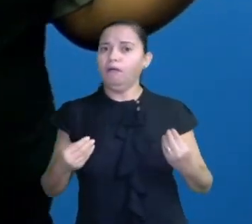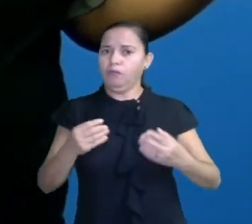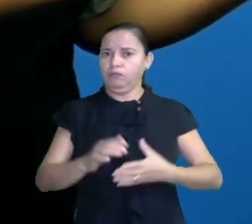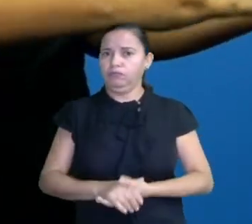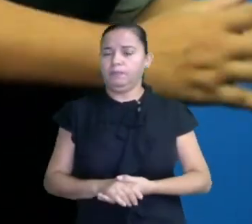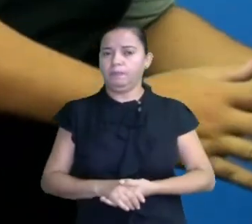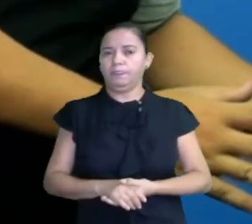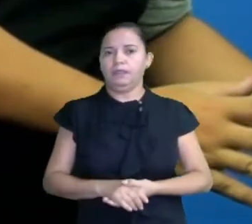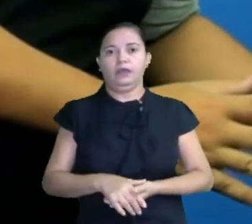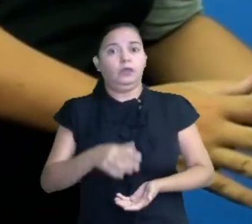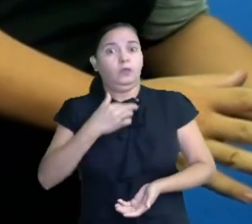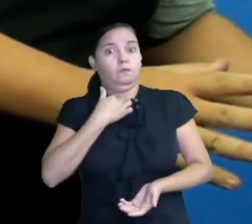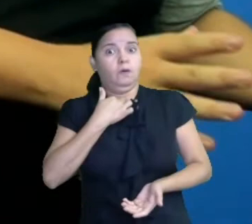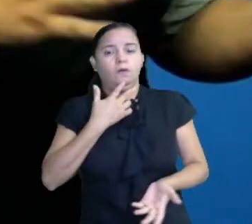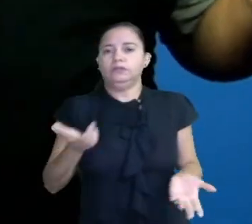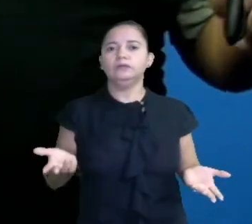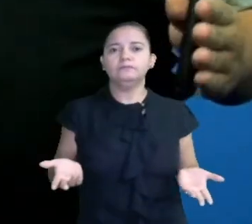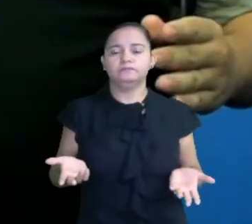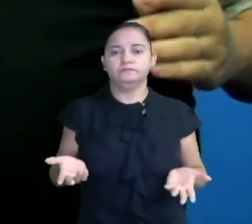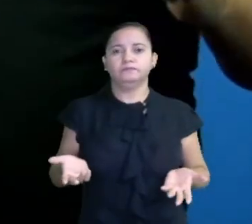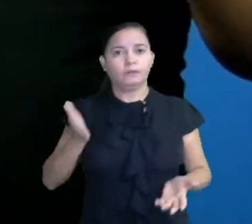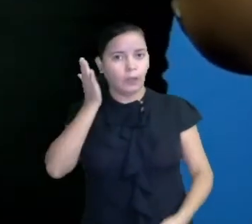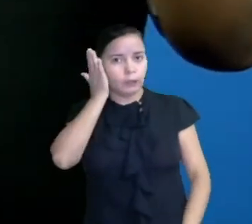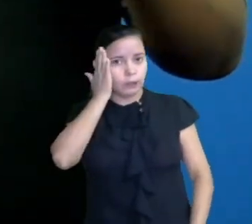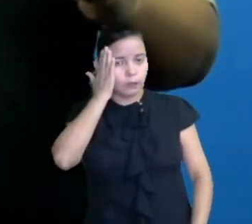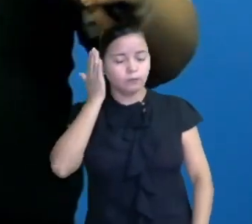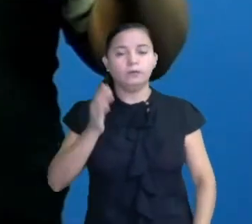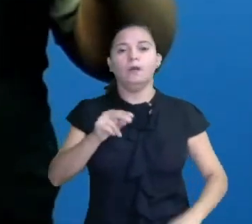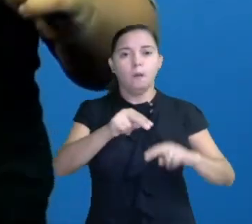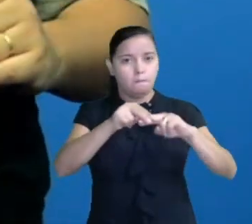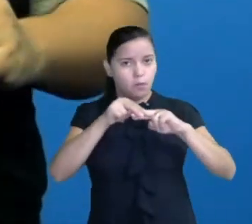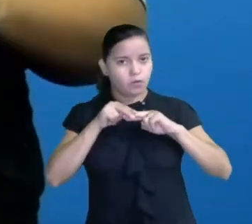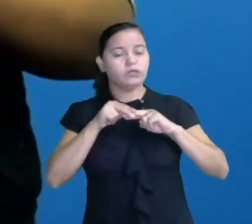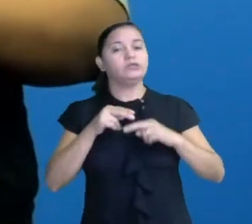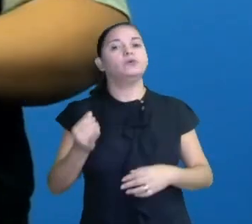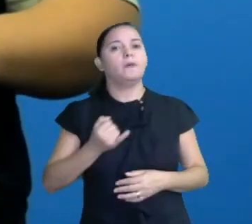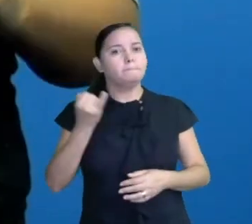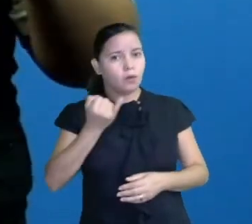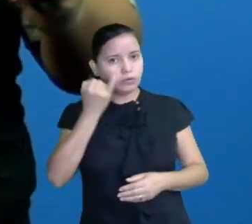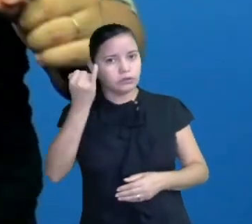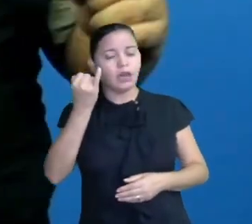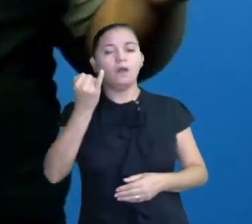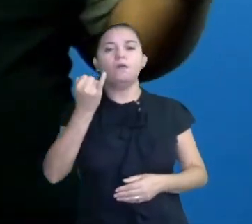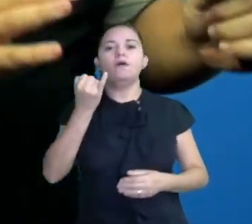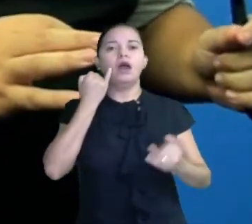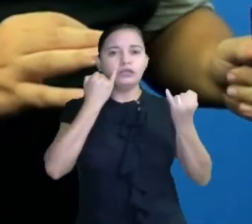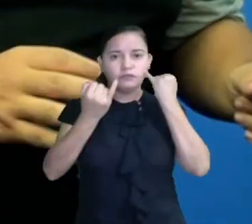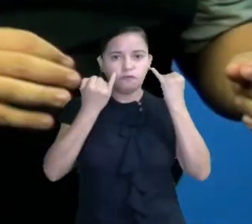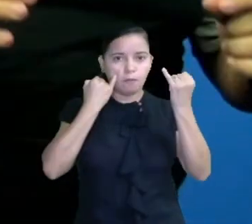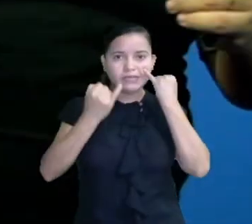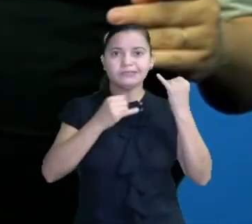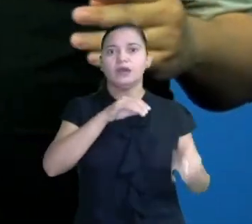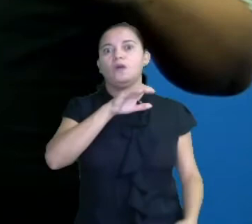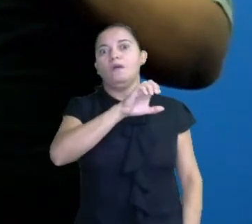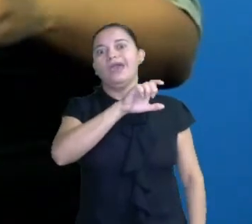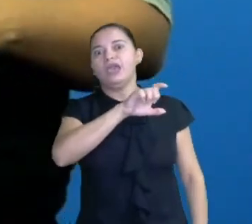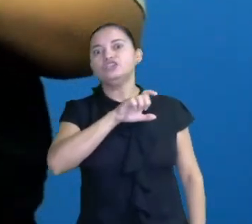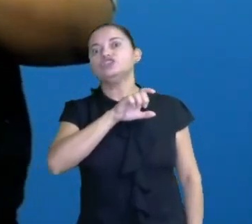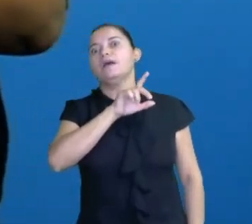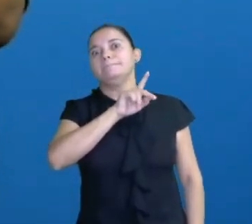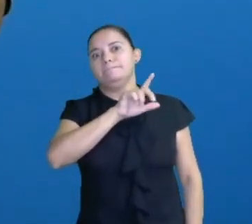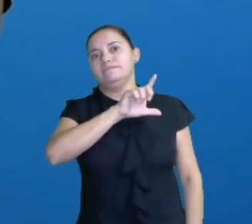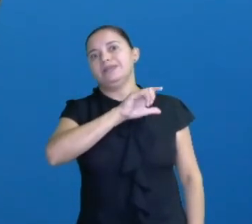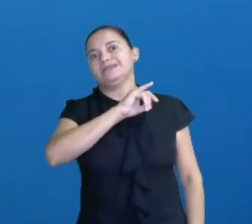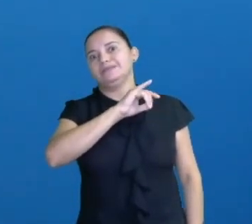e outros não. Entendeu? Por isso que a gente tem que usar as informações explícitas em certo